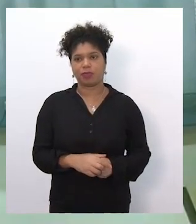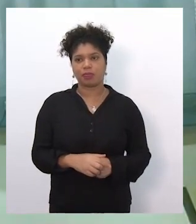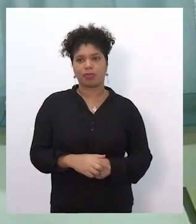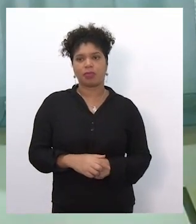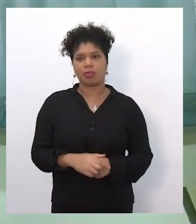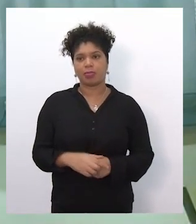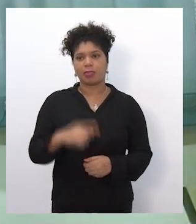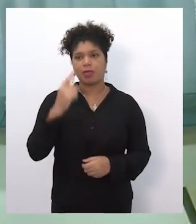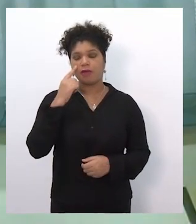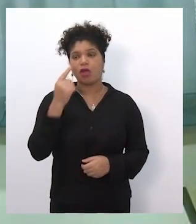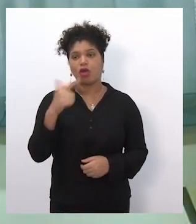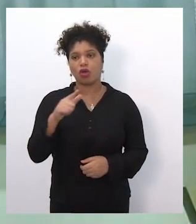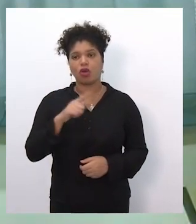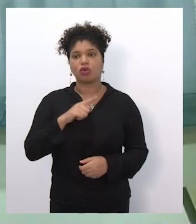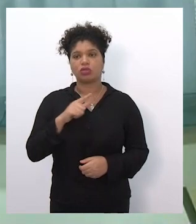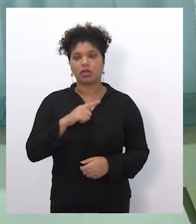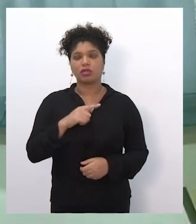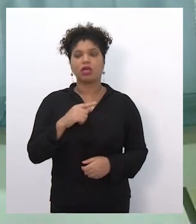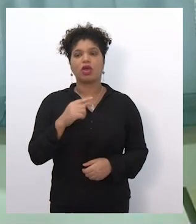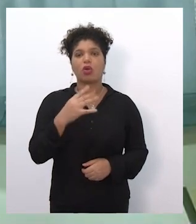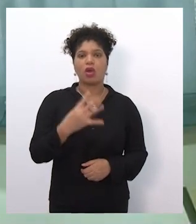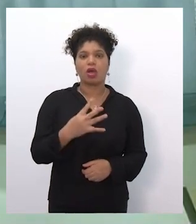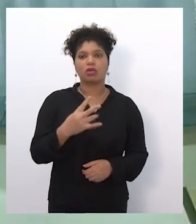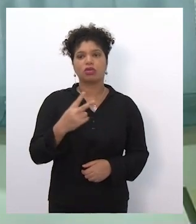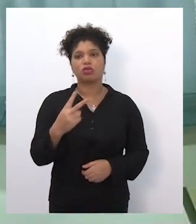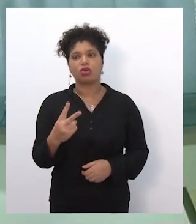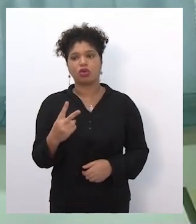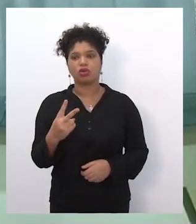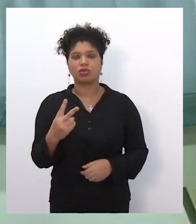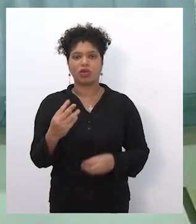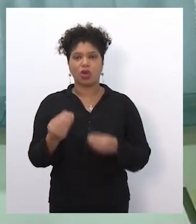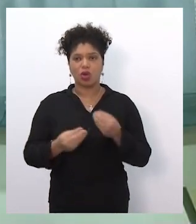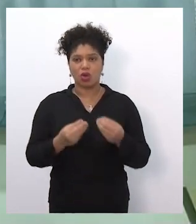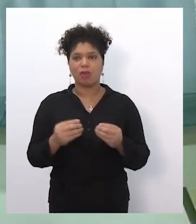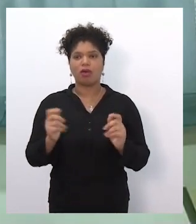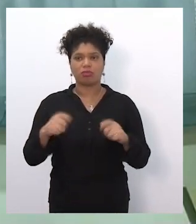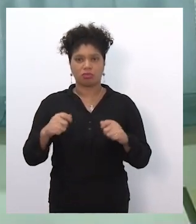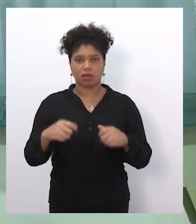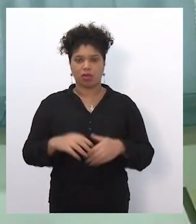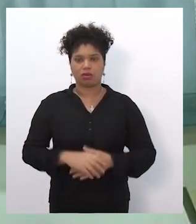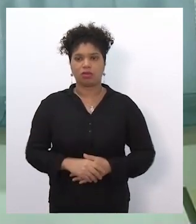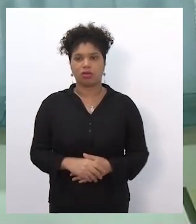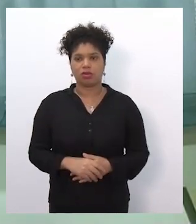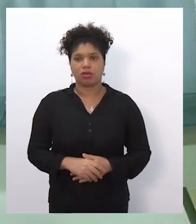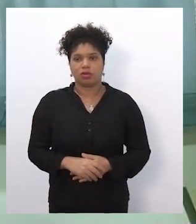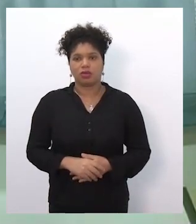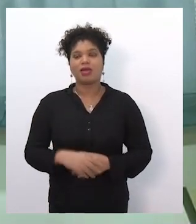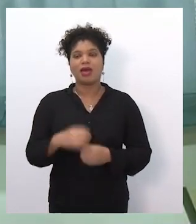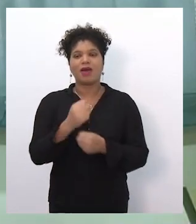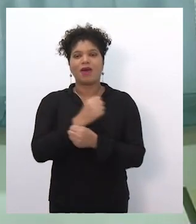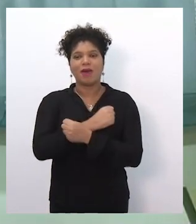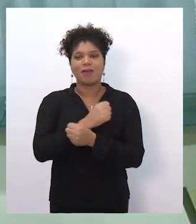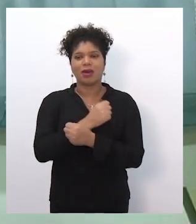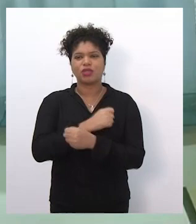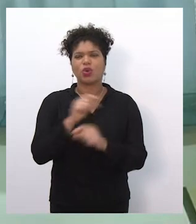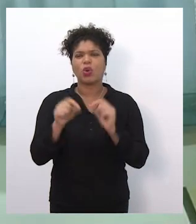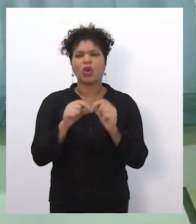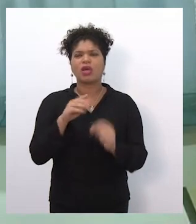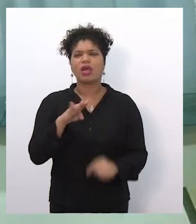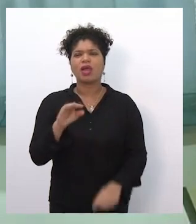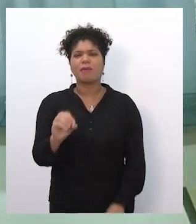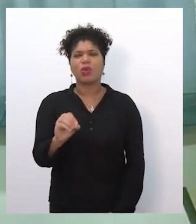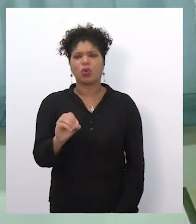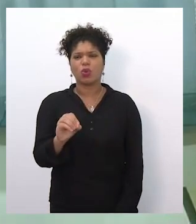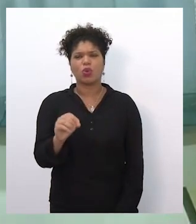os slots, se tem 4, se tem 2, se está preenchido, também é possível. Então, Rodrigo, um abraço para o Leonardo que é de lembrar